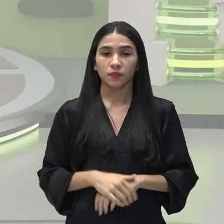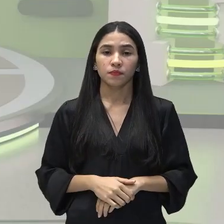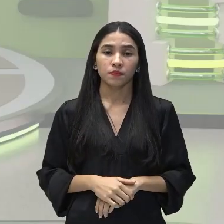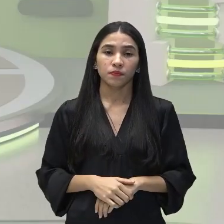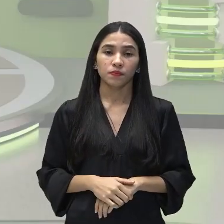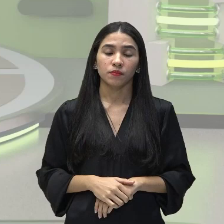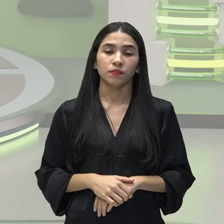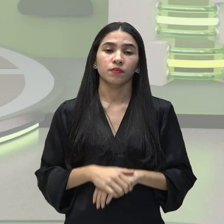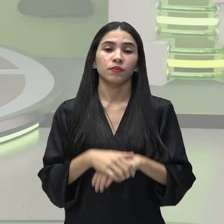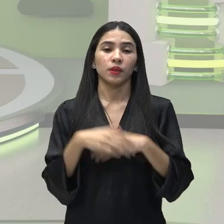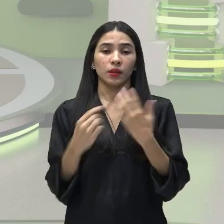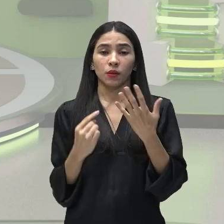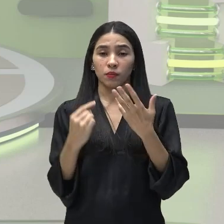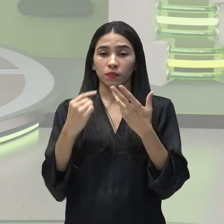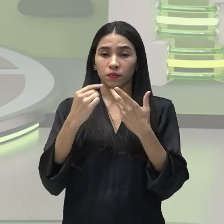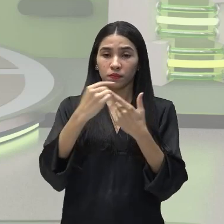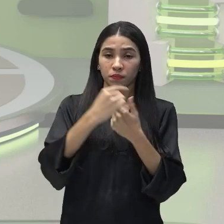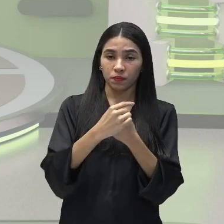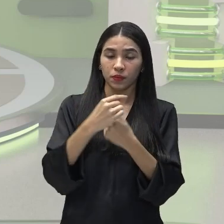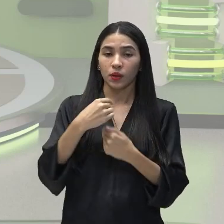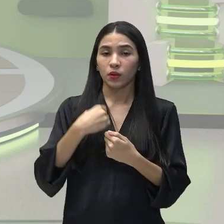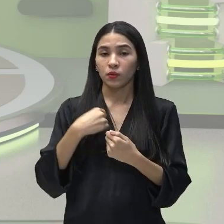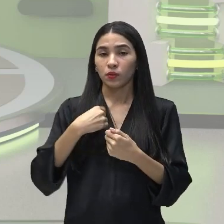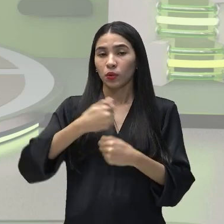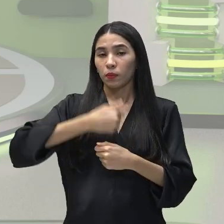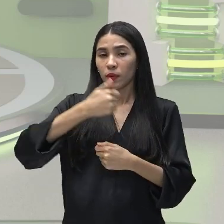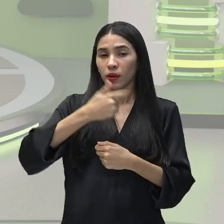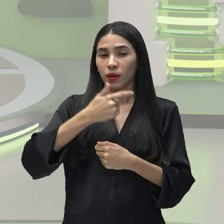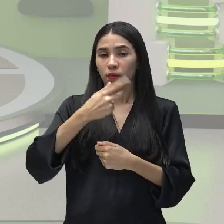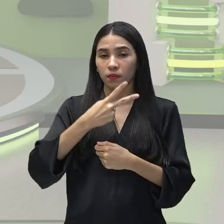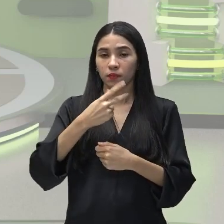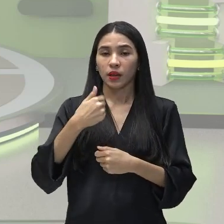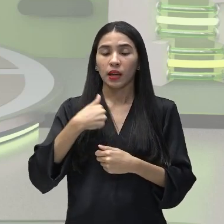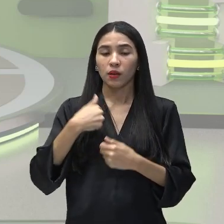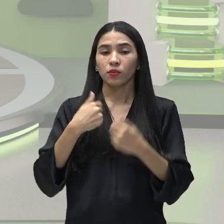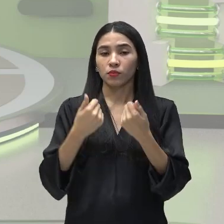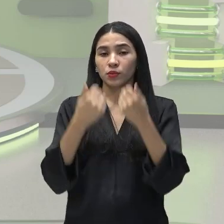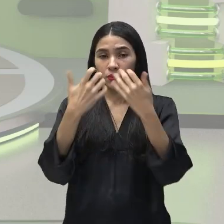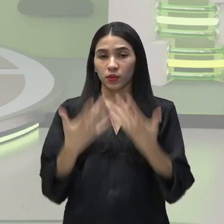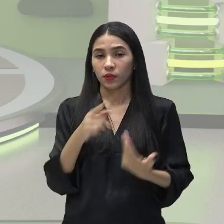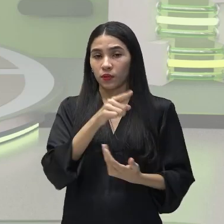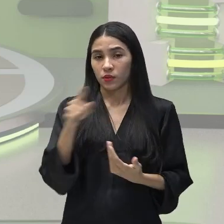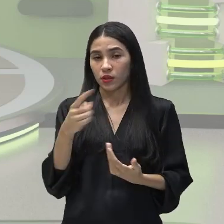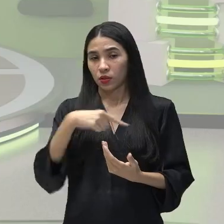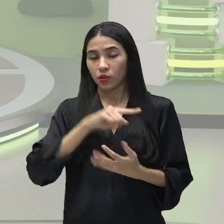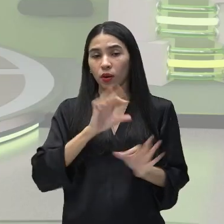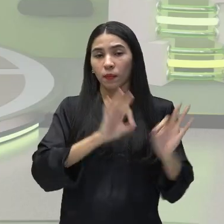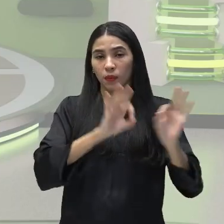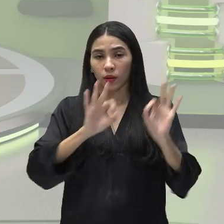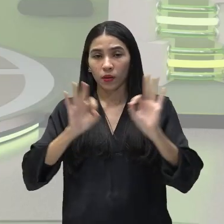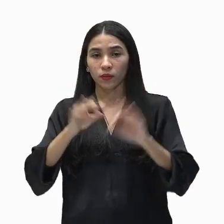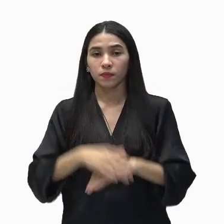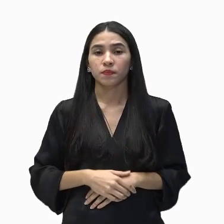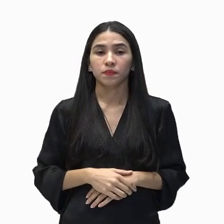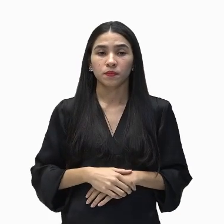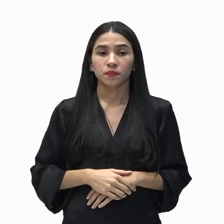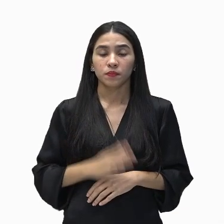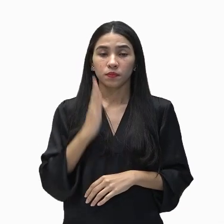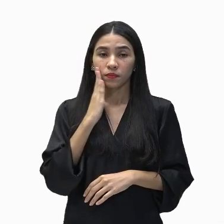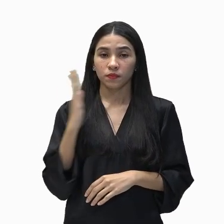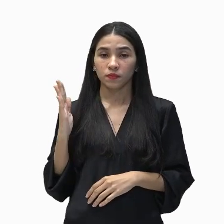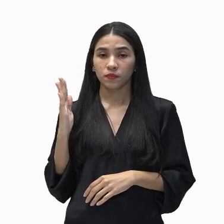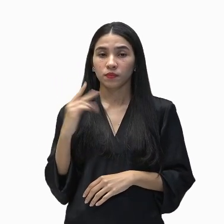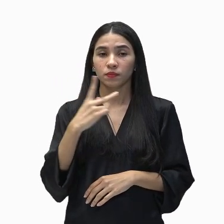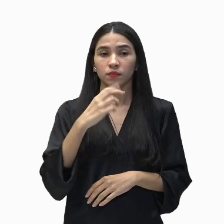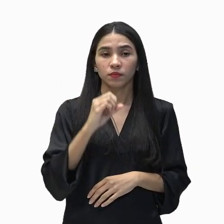Desses indivíduos aí, os primeiros que eu falei para vocês, que a gente vai separar aqui para ver as características deles, são